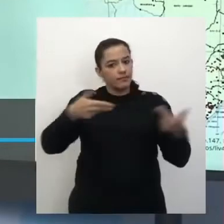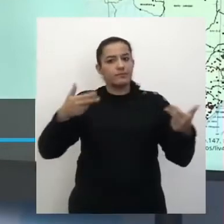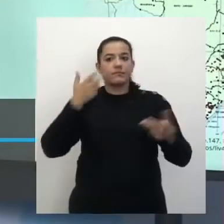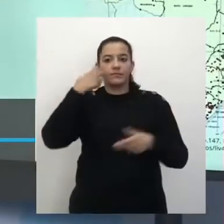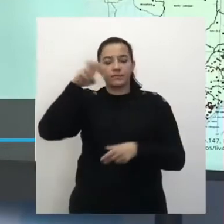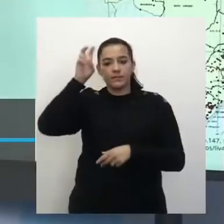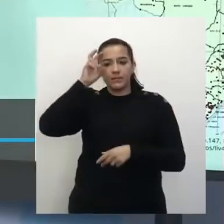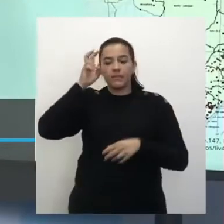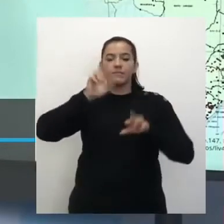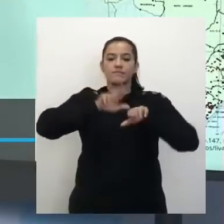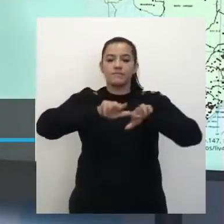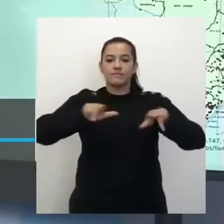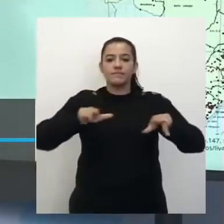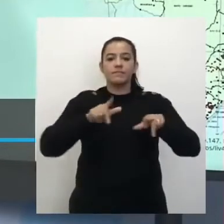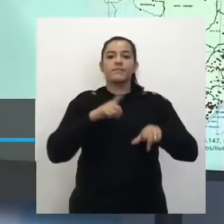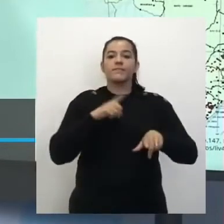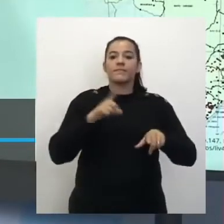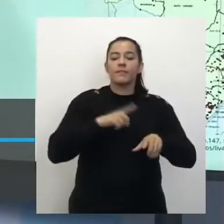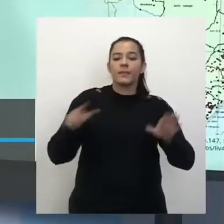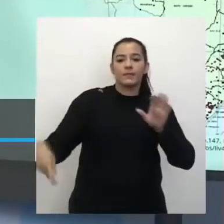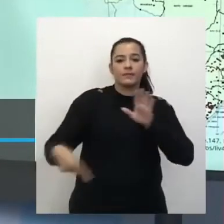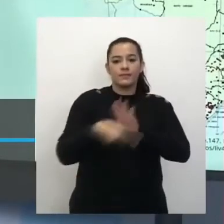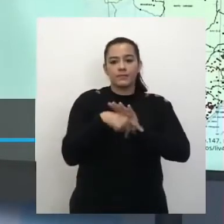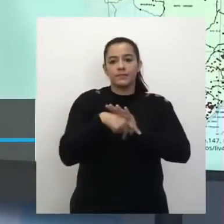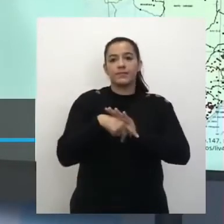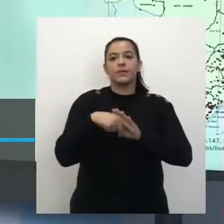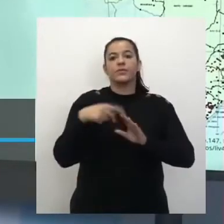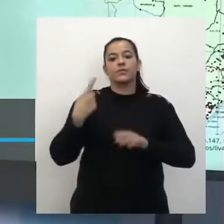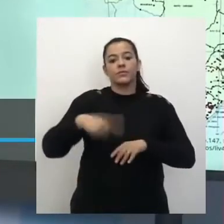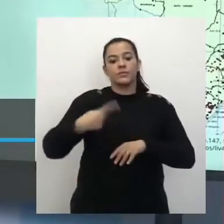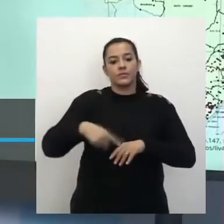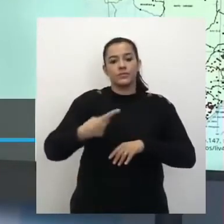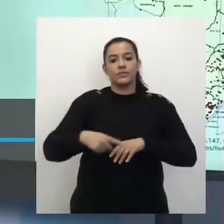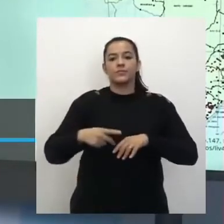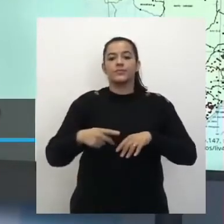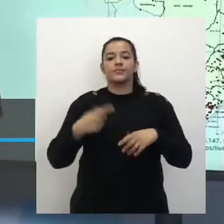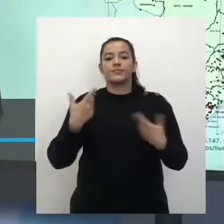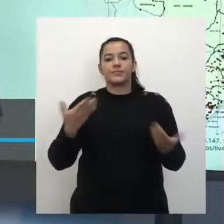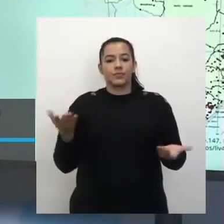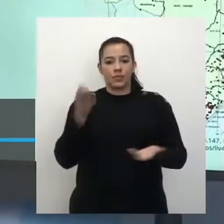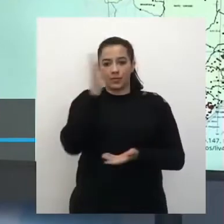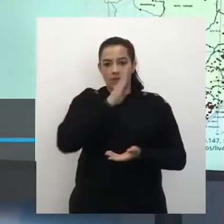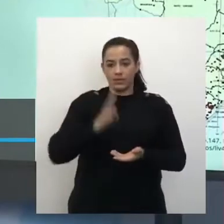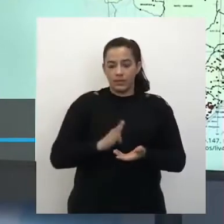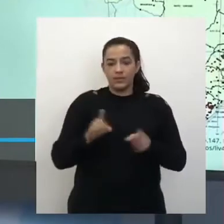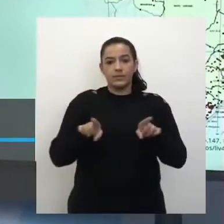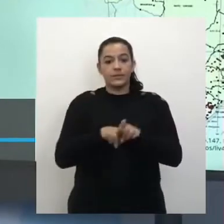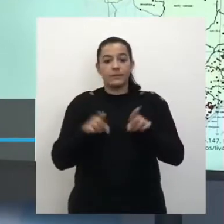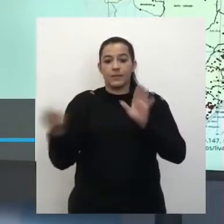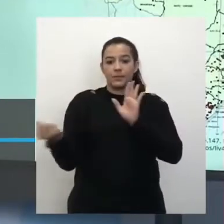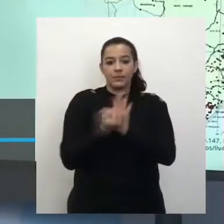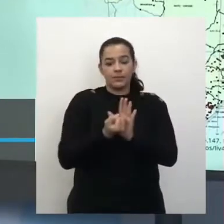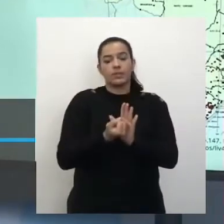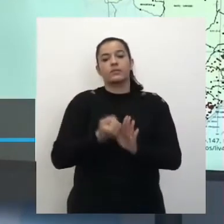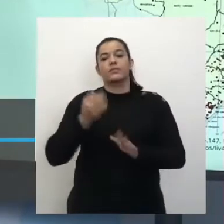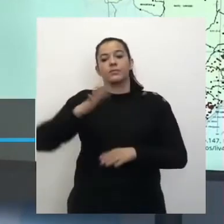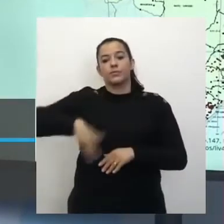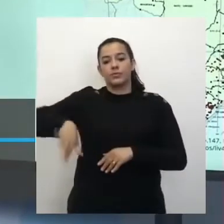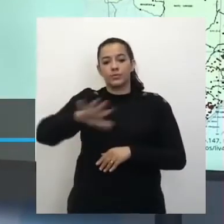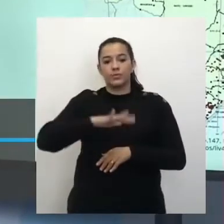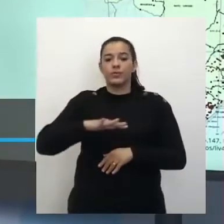também fazem parte aí, tanto do patrimônio nosso brasileiro, como também do